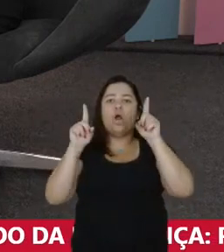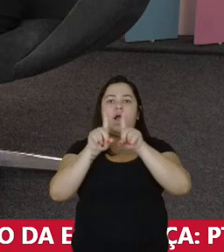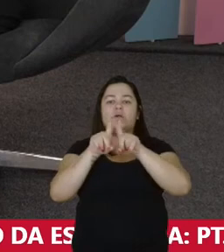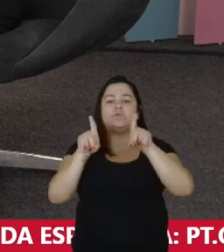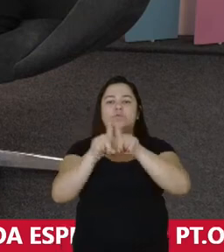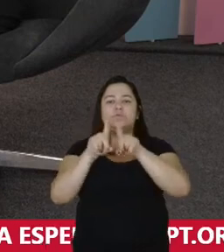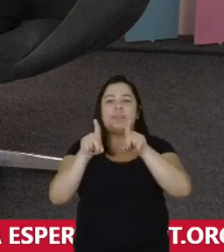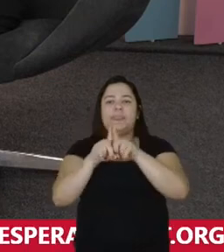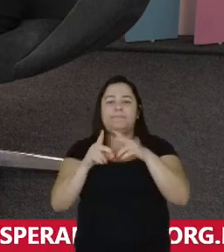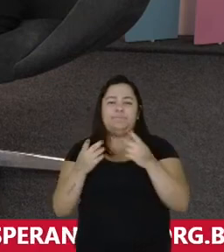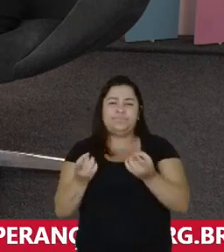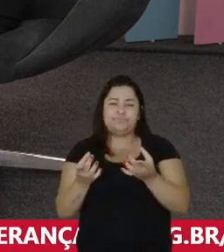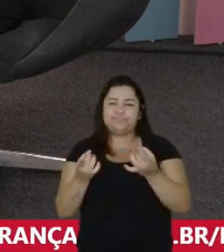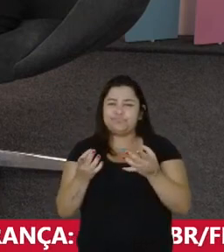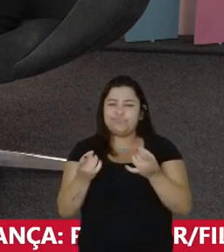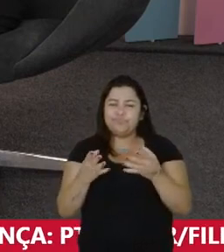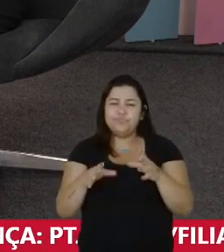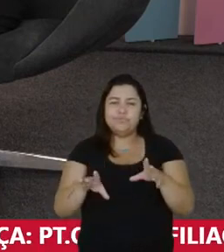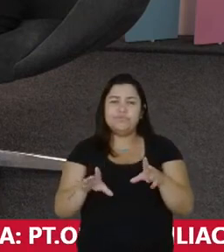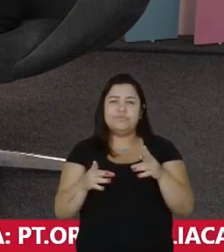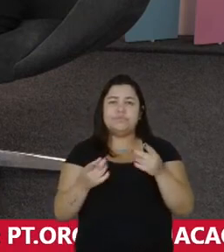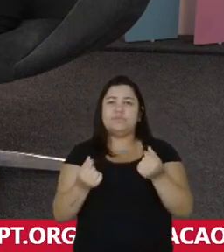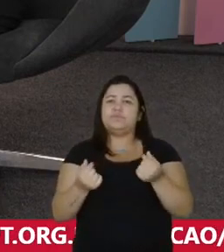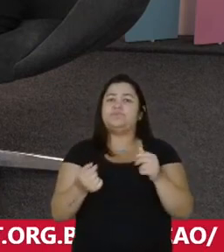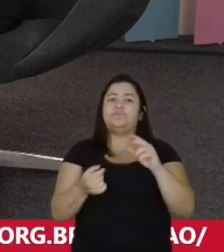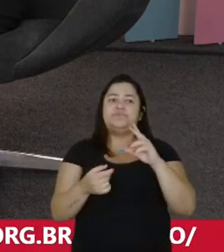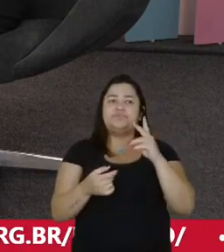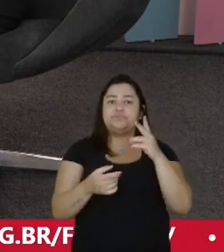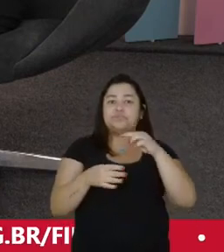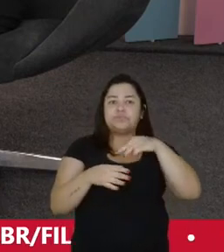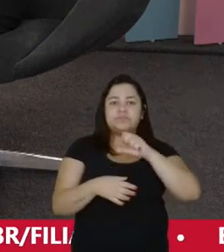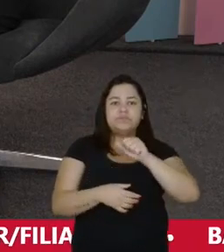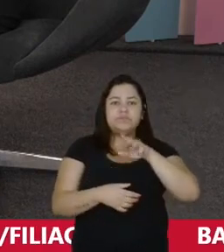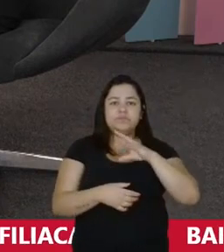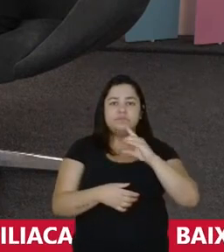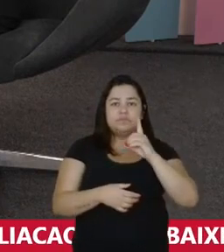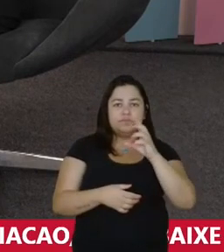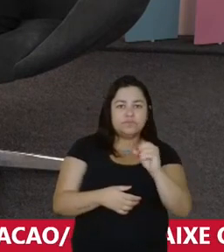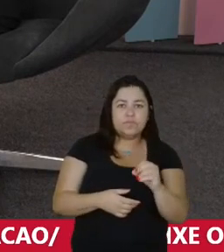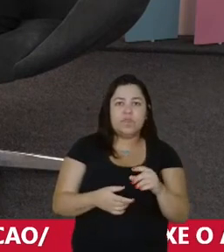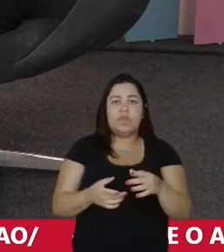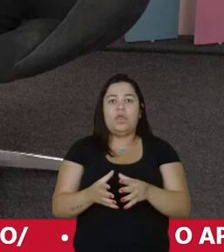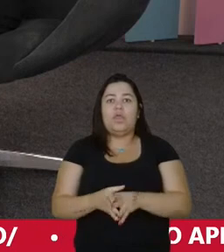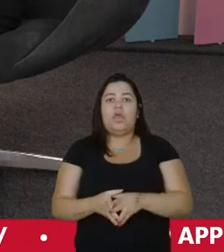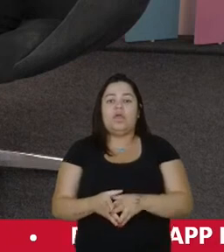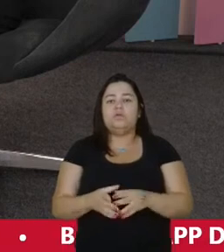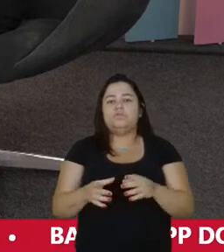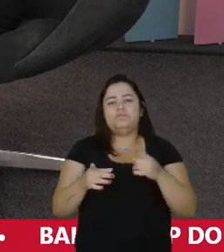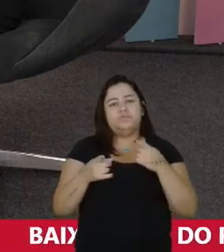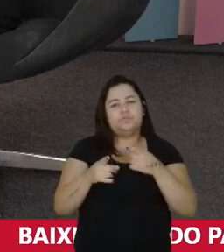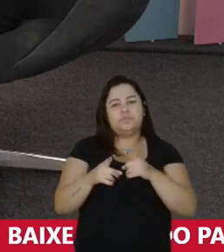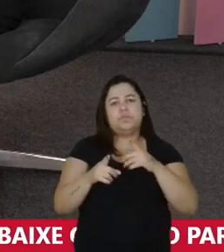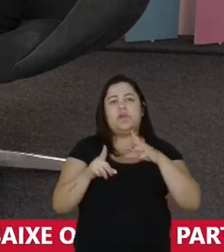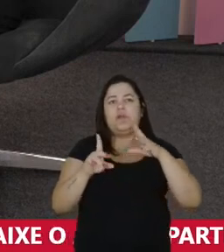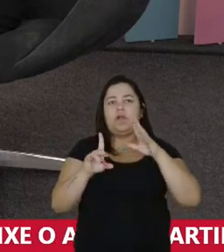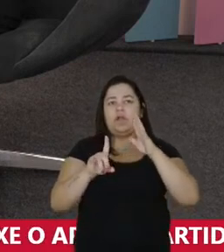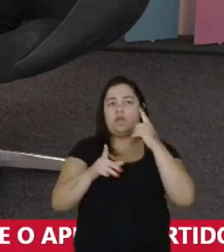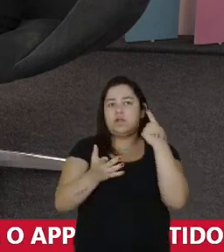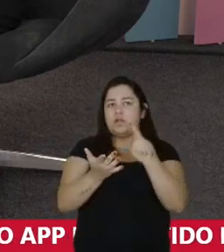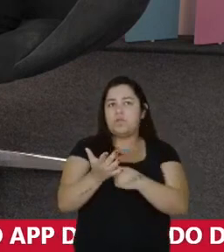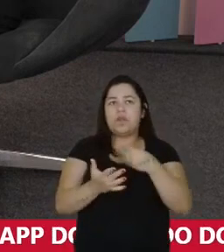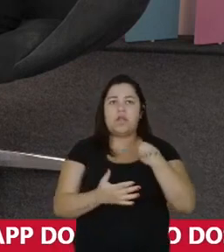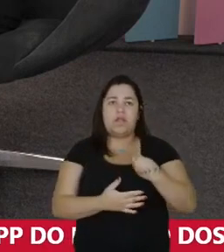capitalismo vira mercadoria nas prateleiras dos supermercados. E o que nós estamos dizendo é que a defesa do bem comum e a afirmação da